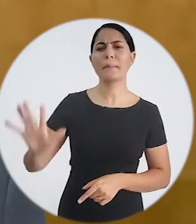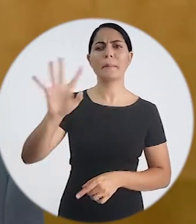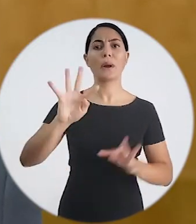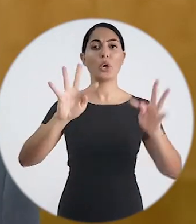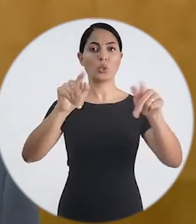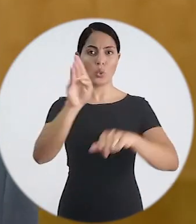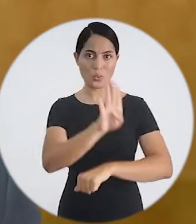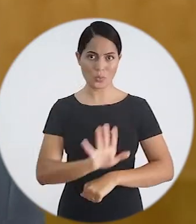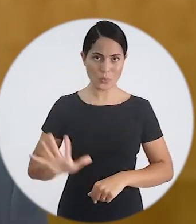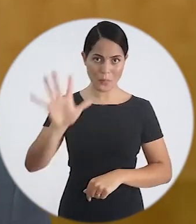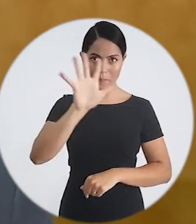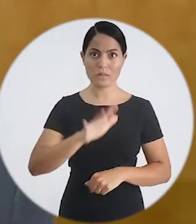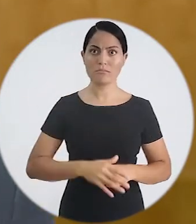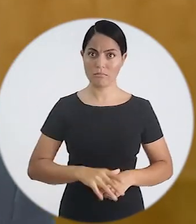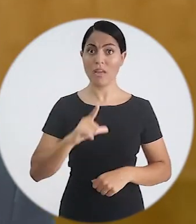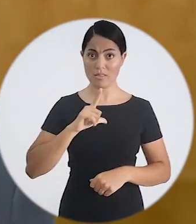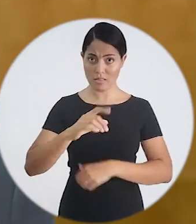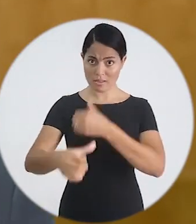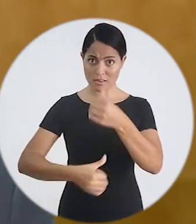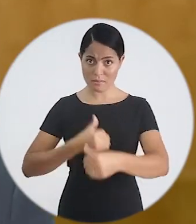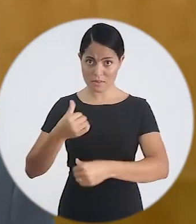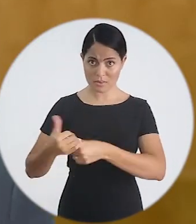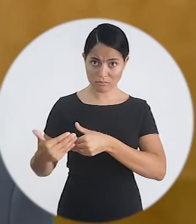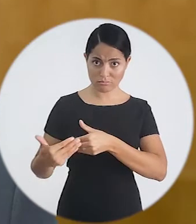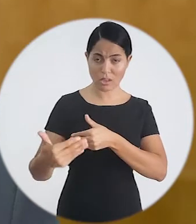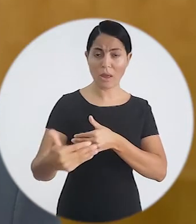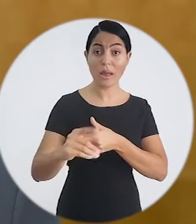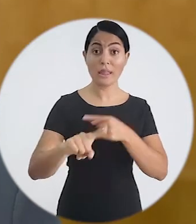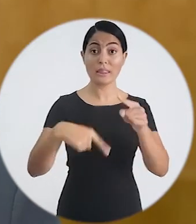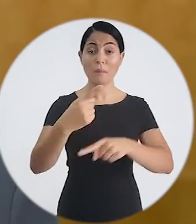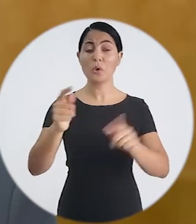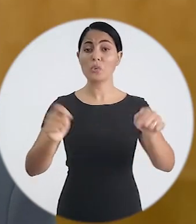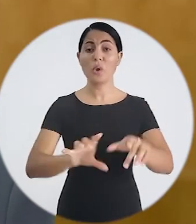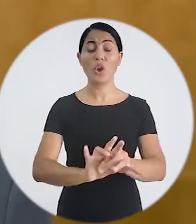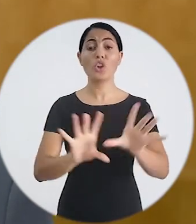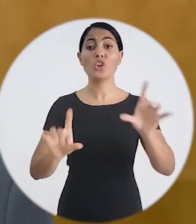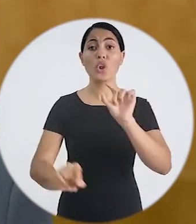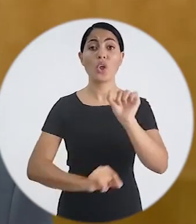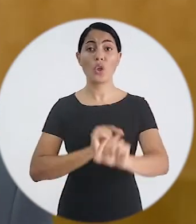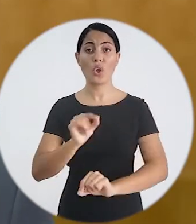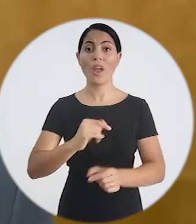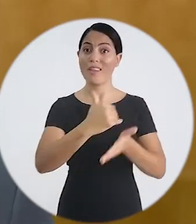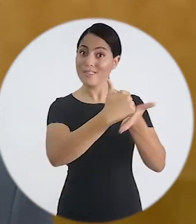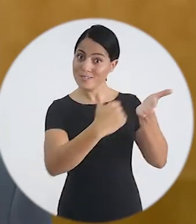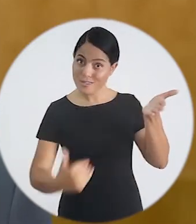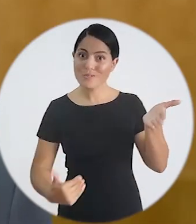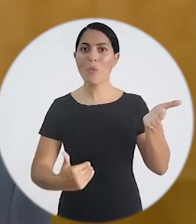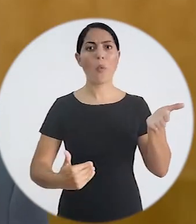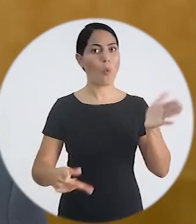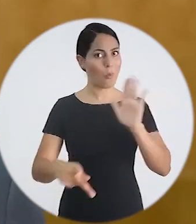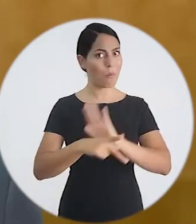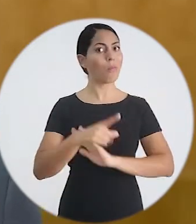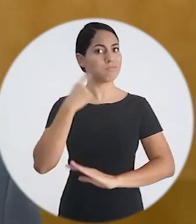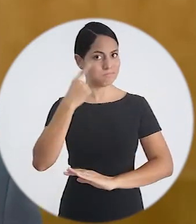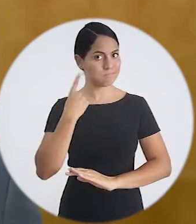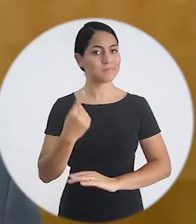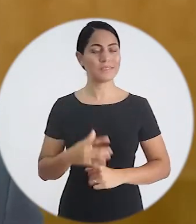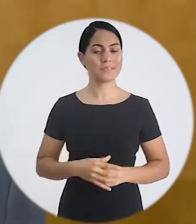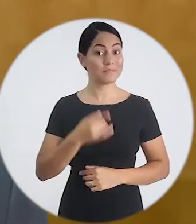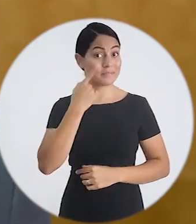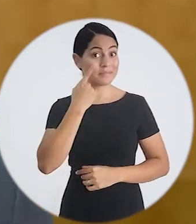país. Após o período de isenção semestral, os advogados podem optar por 2 planos distintos, com